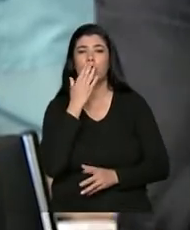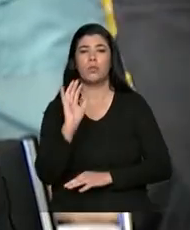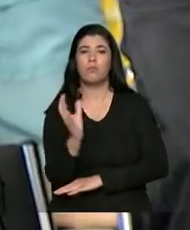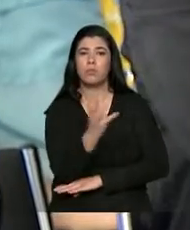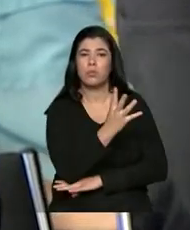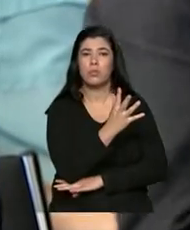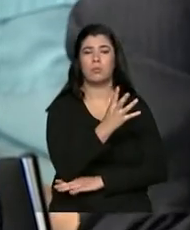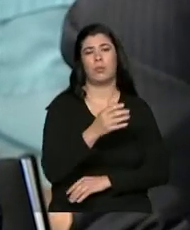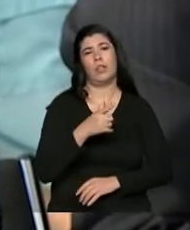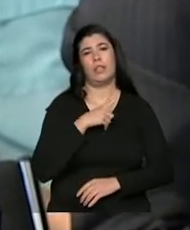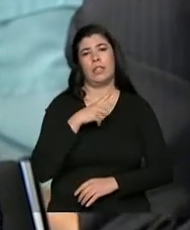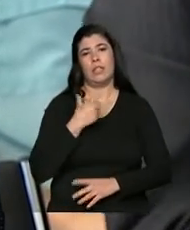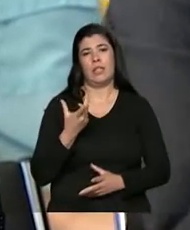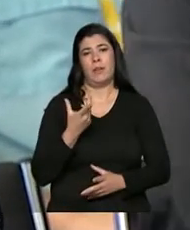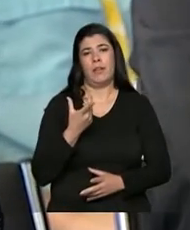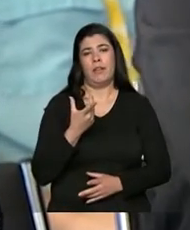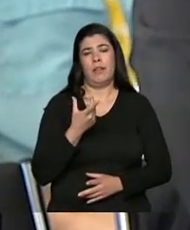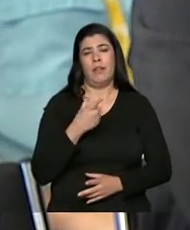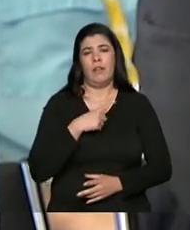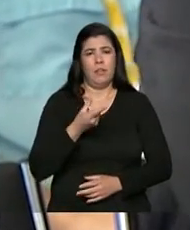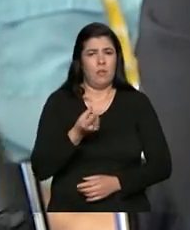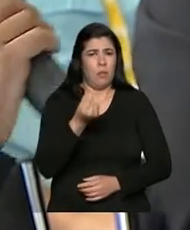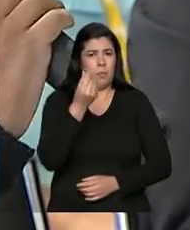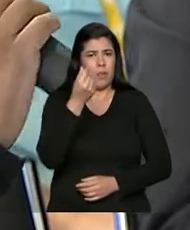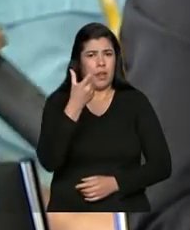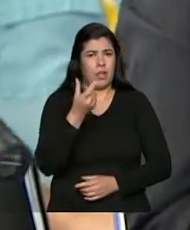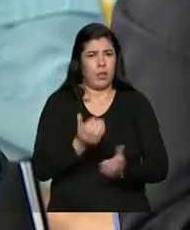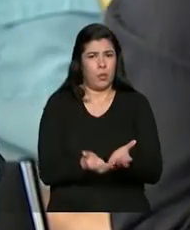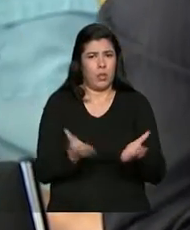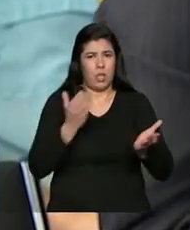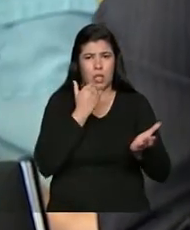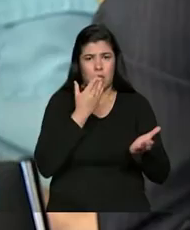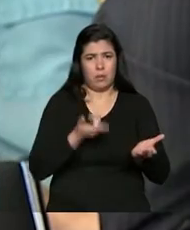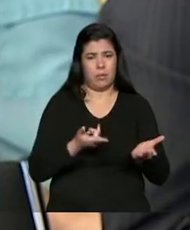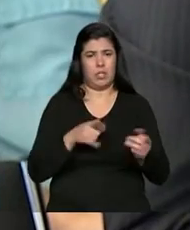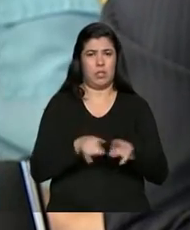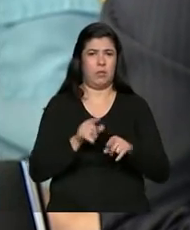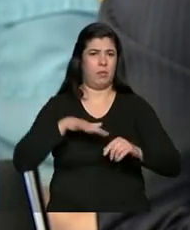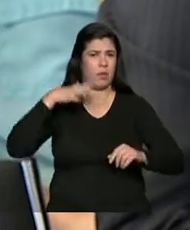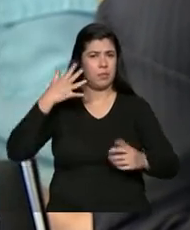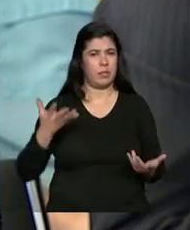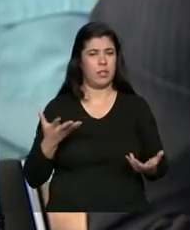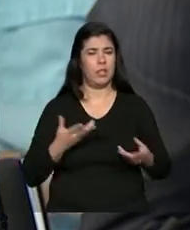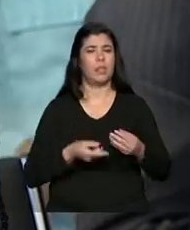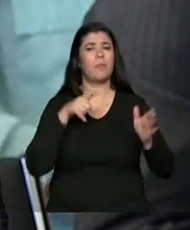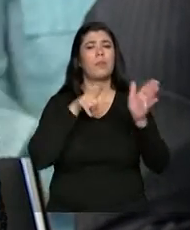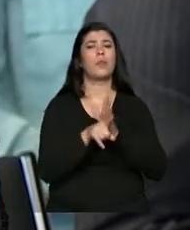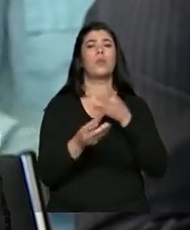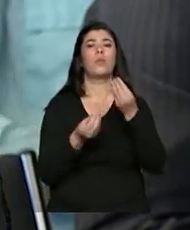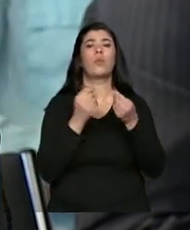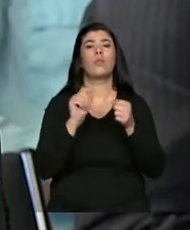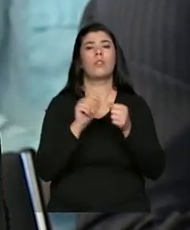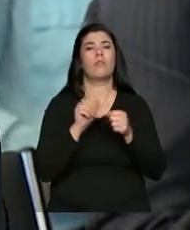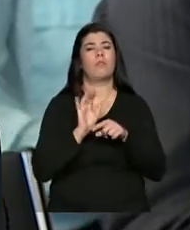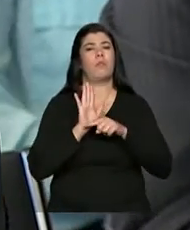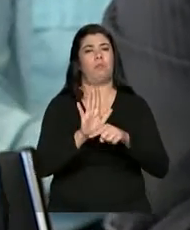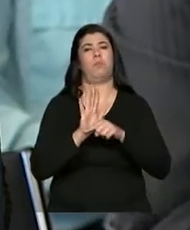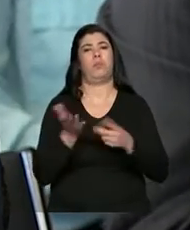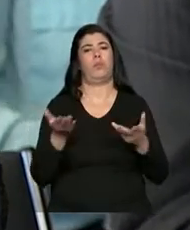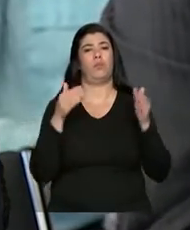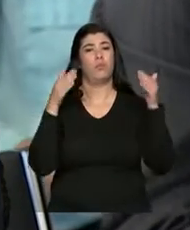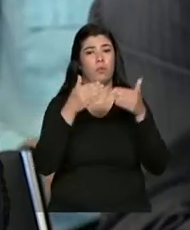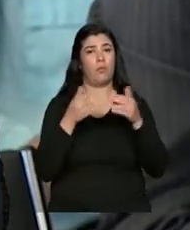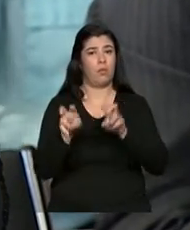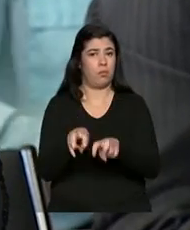do da cesta do preço da cesta básica então queria saber o que está sendo feito especificamente nesse sentido é que